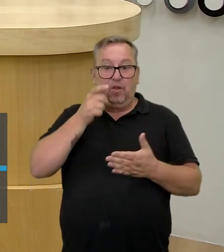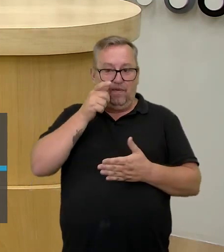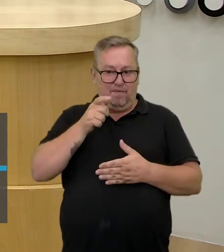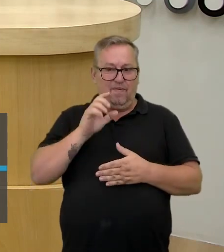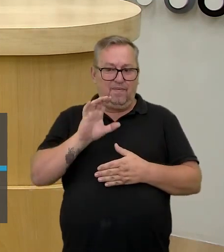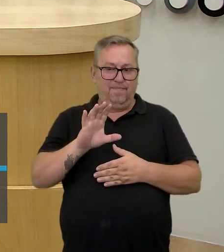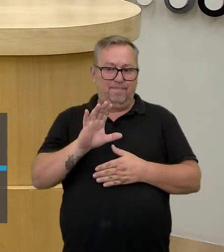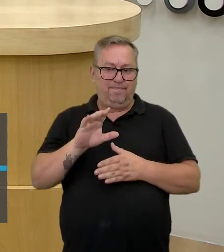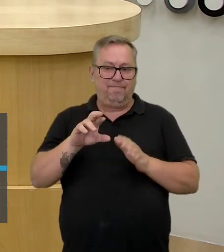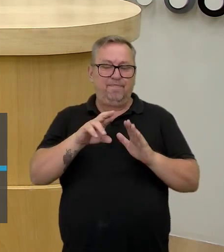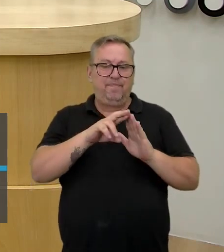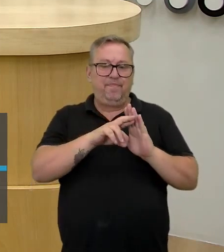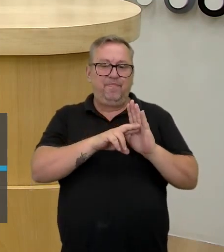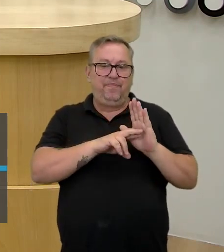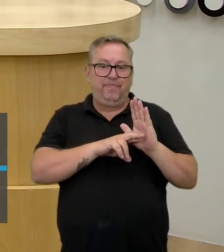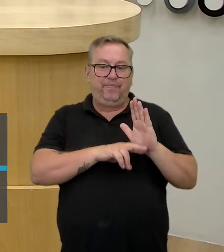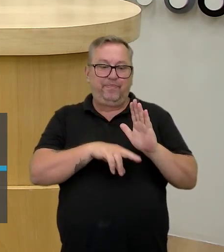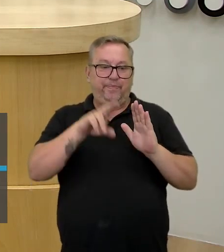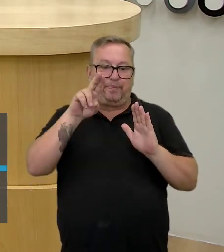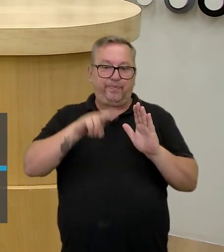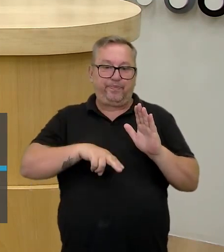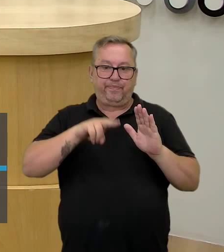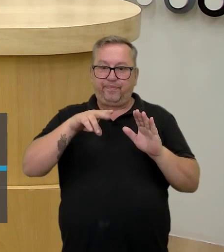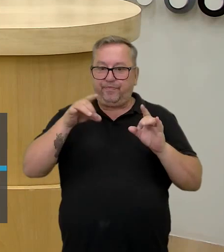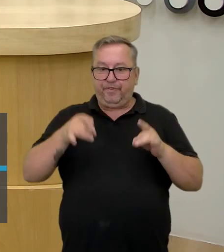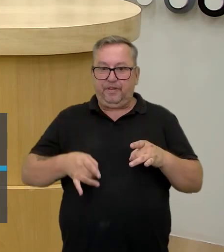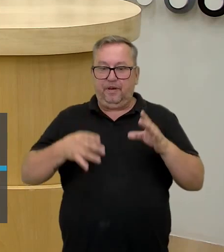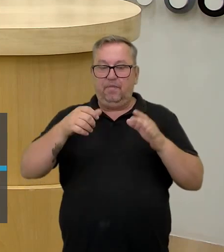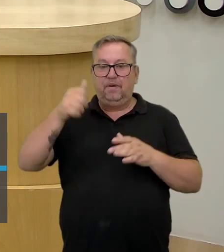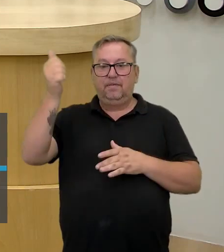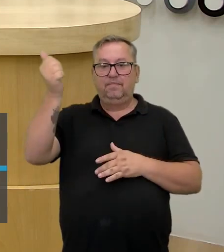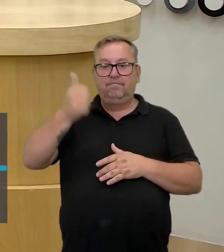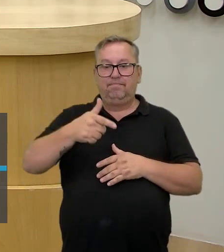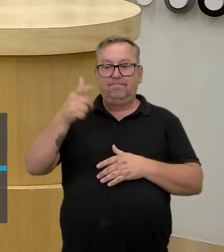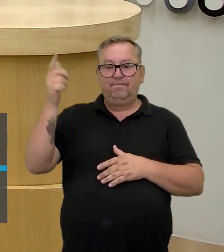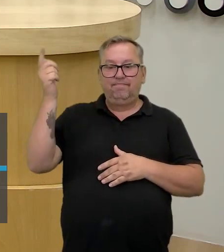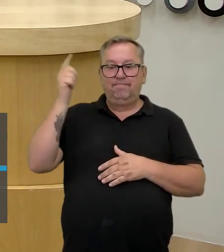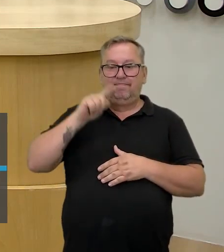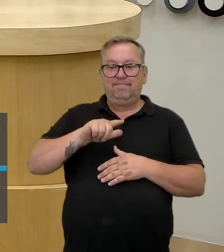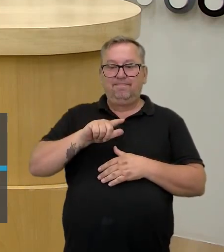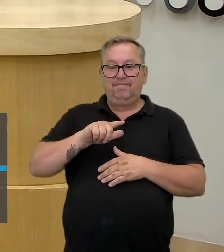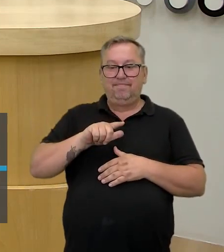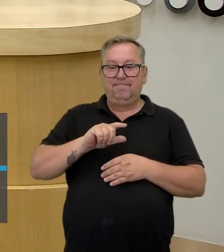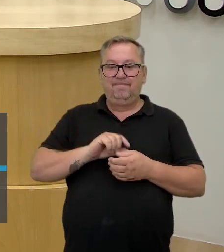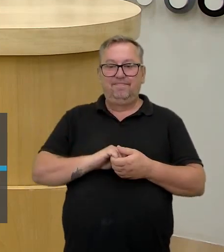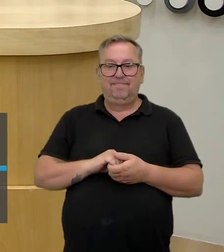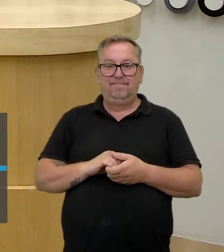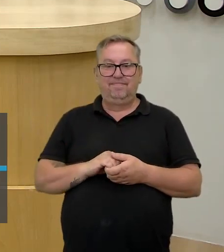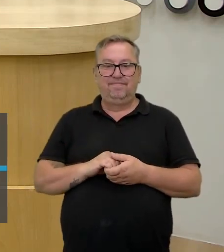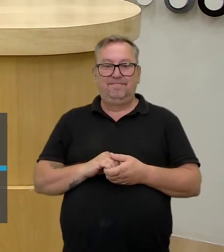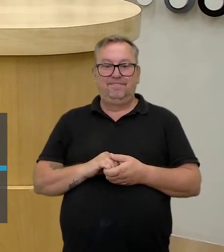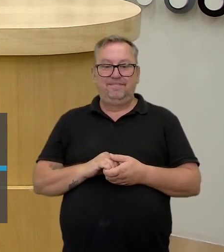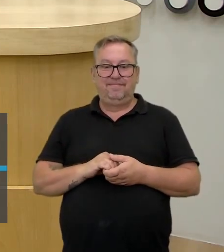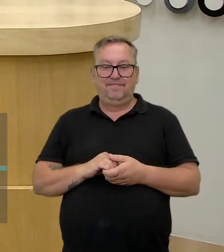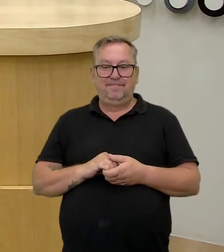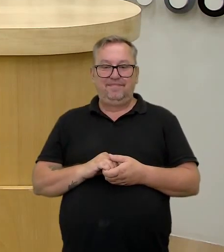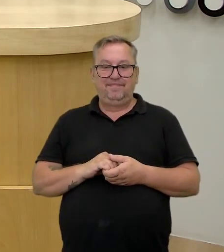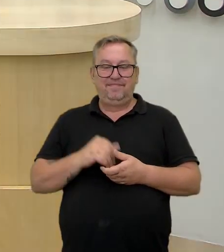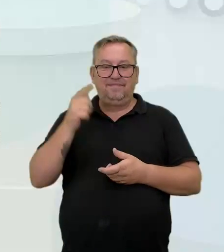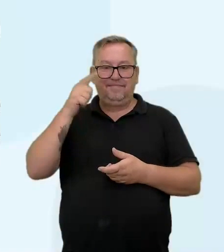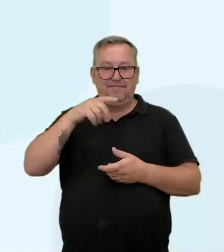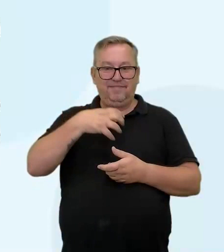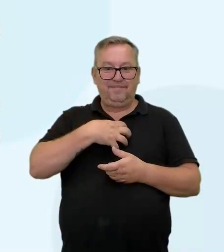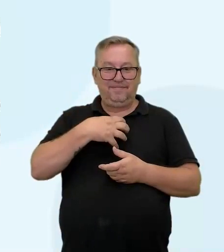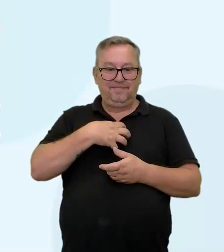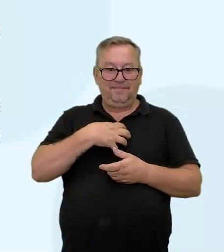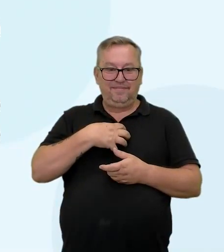isso. Regra, jamais gaste além do que você ganha. Tá? Presta atenção. Tá? A outra situação, quando aplicou